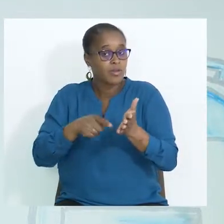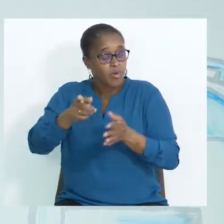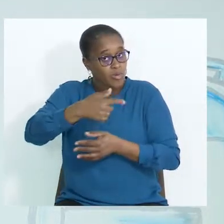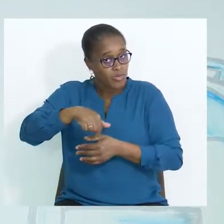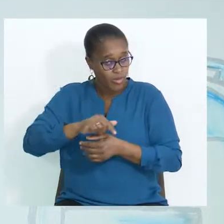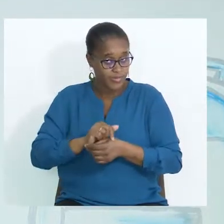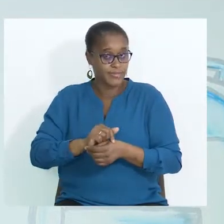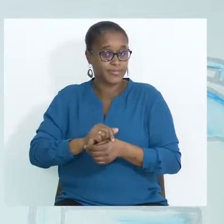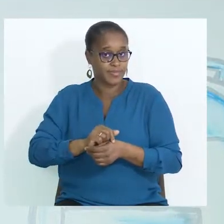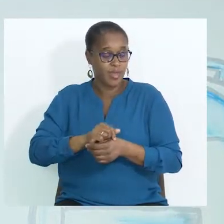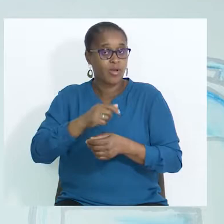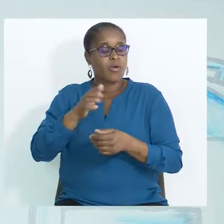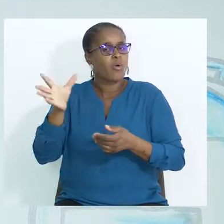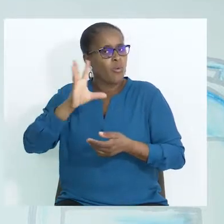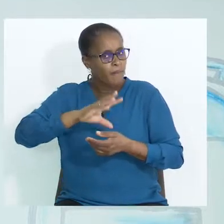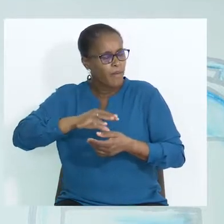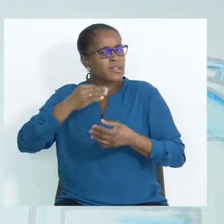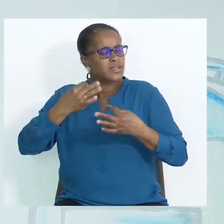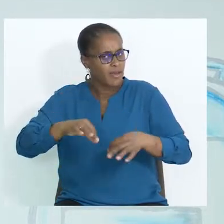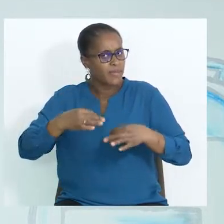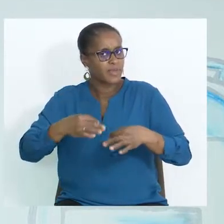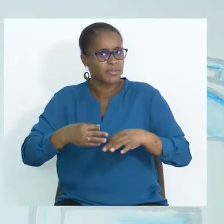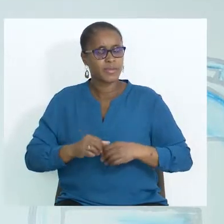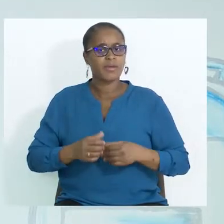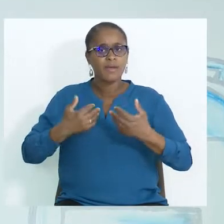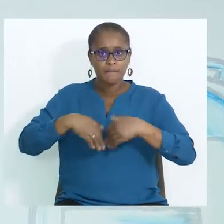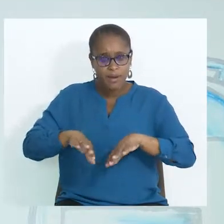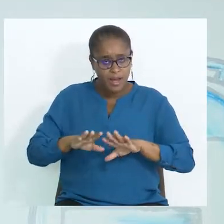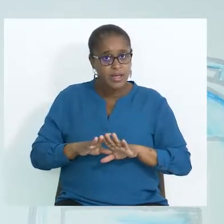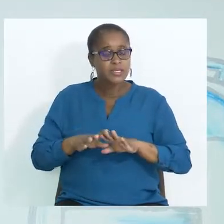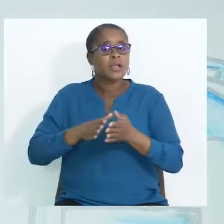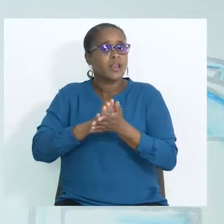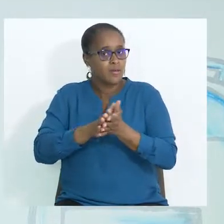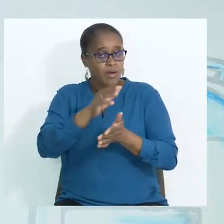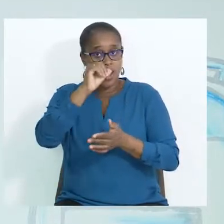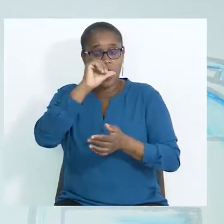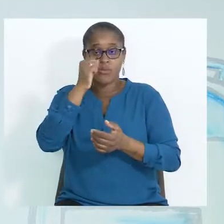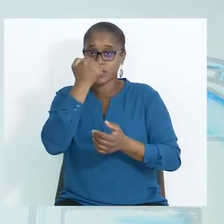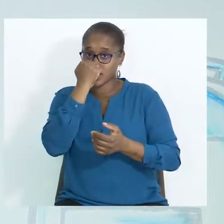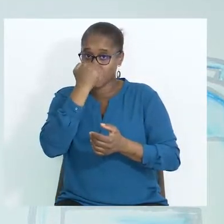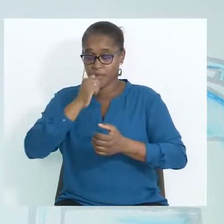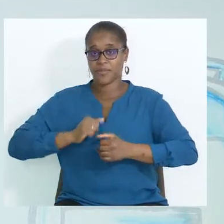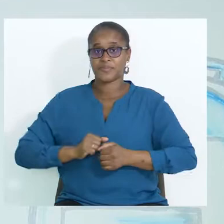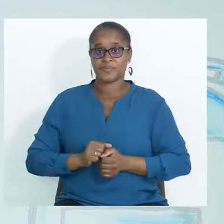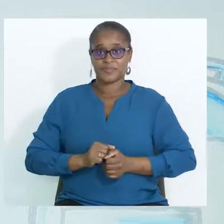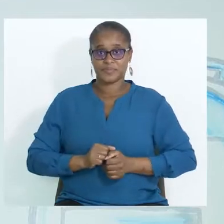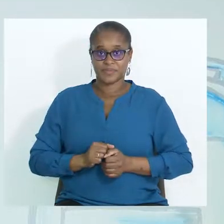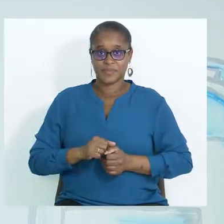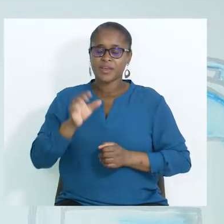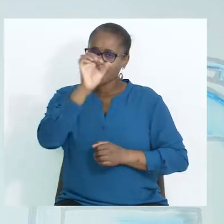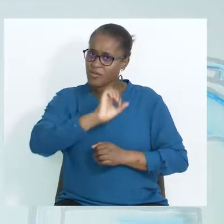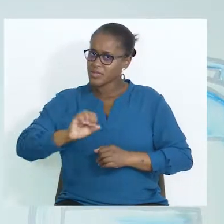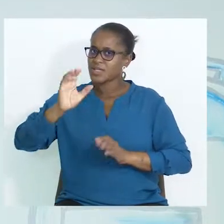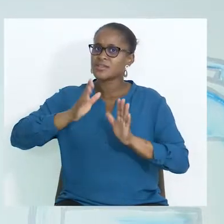nossas mãos com mais frequência mas de lavar com água e sabão